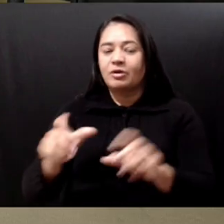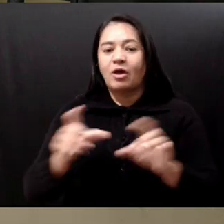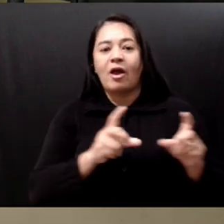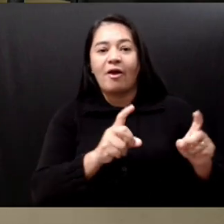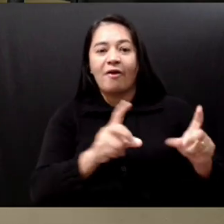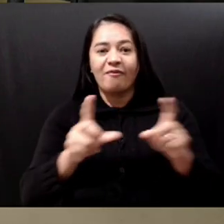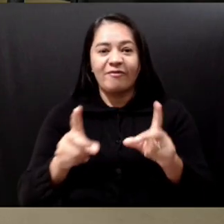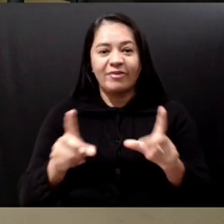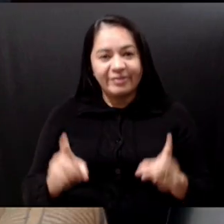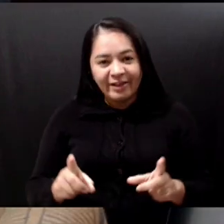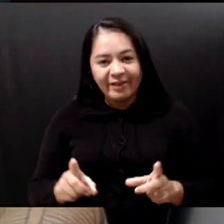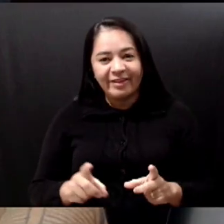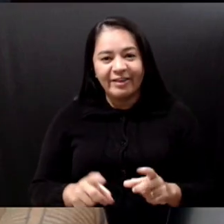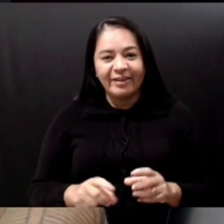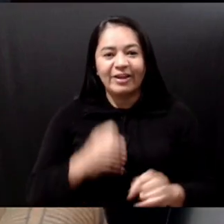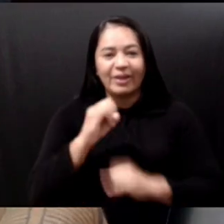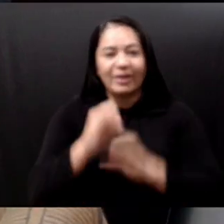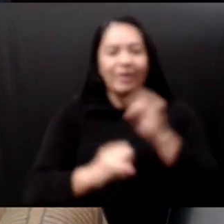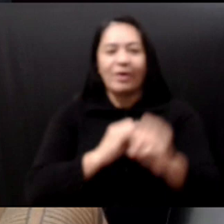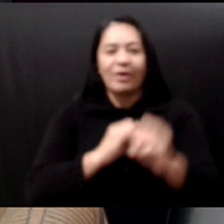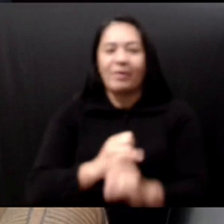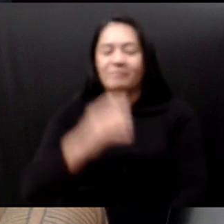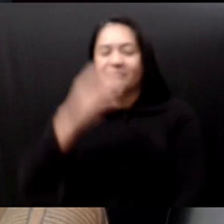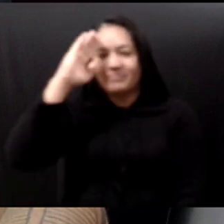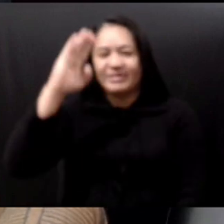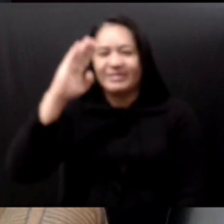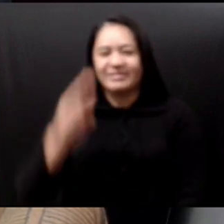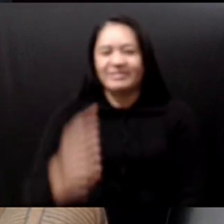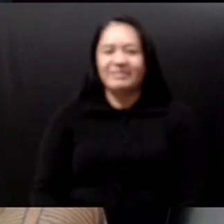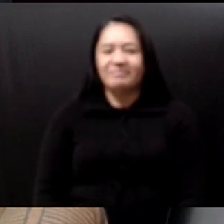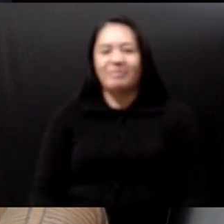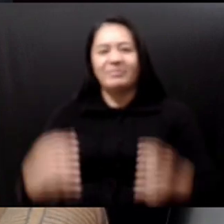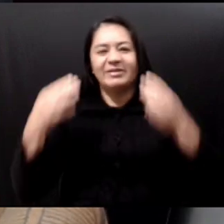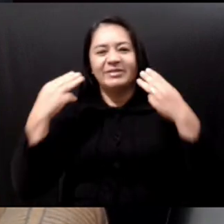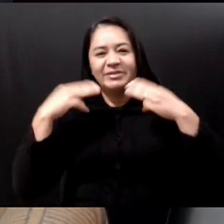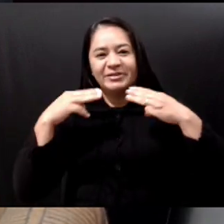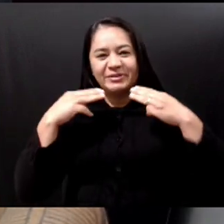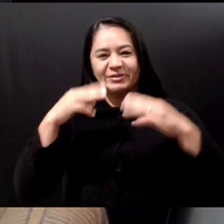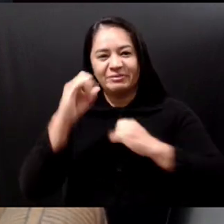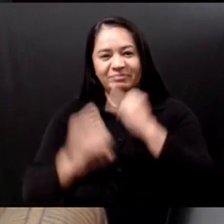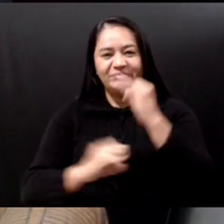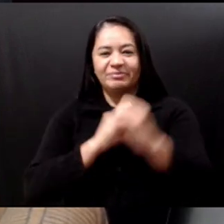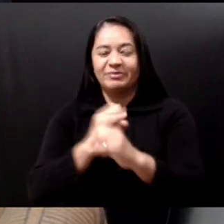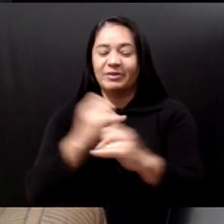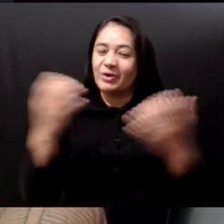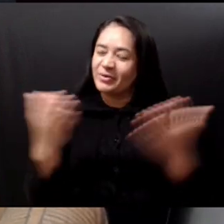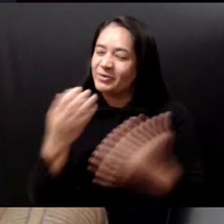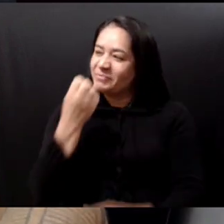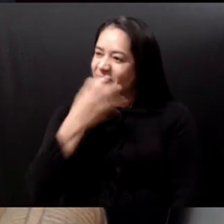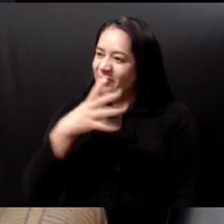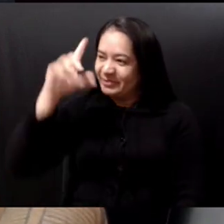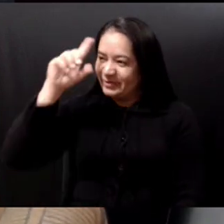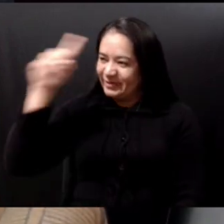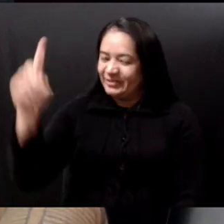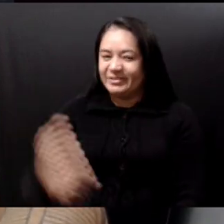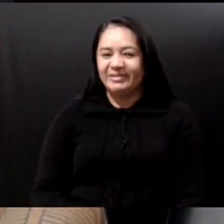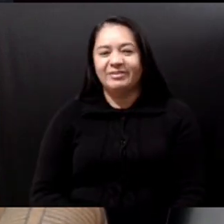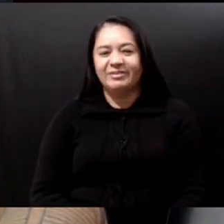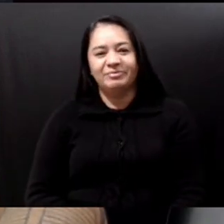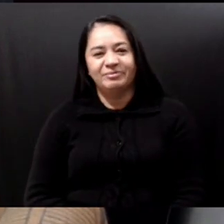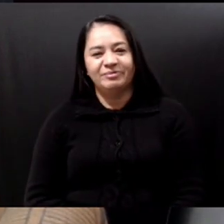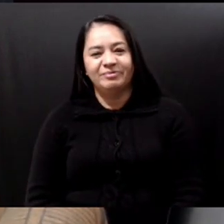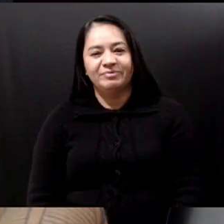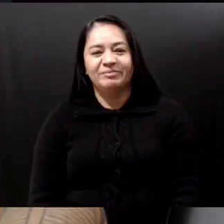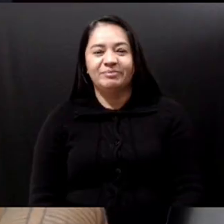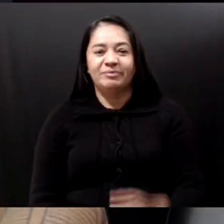no Marketplace. É o rei do Marketplace que a gente recebe hoje aqui no Estúdio Câmara. Bom dia, seja Bom bem-vindo! dia, Rubia. Bom dia, Vê. Bom dia, pessoal de casa.